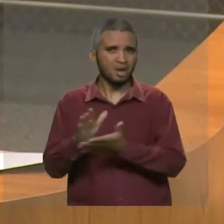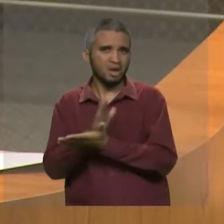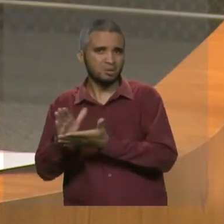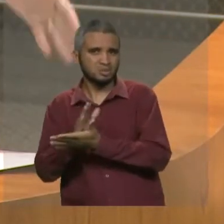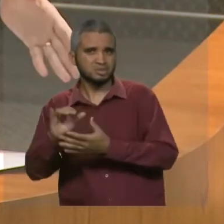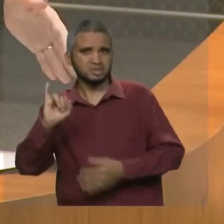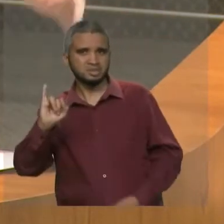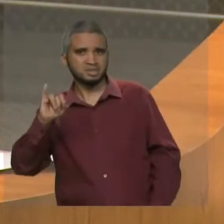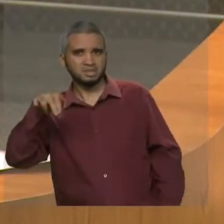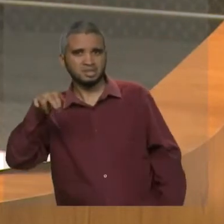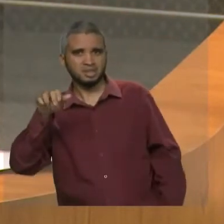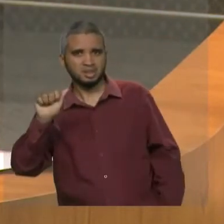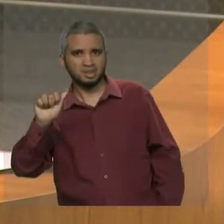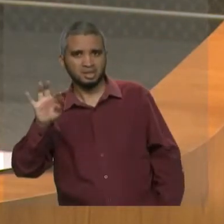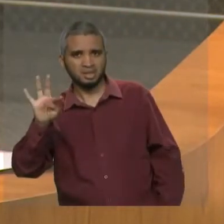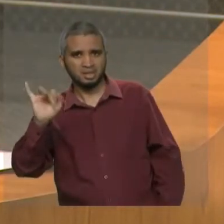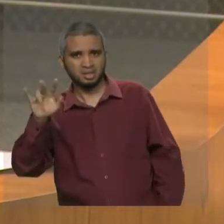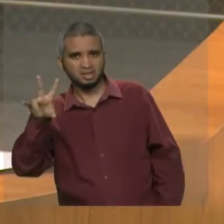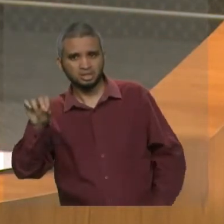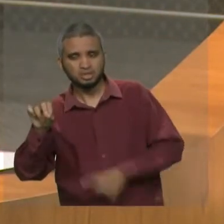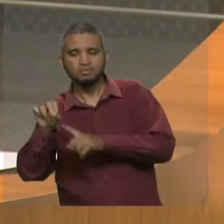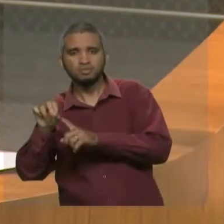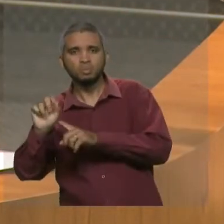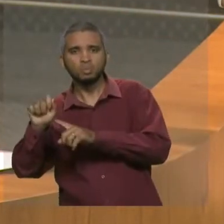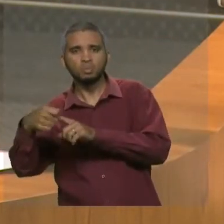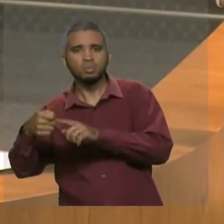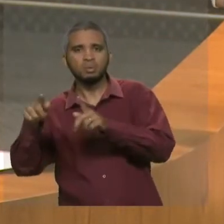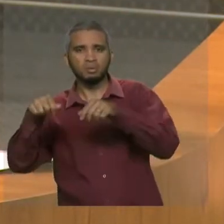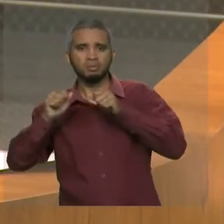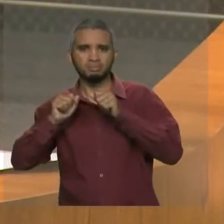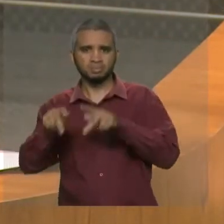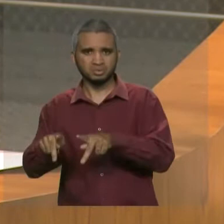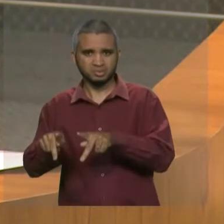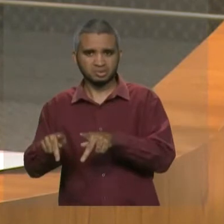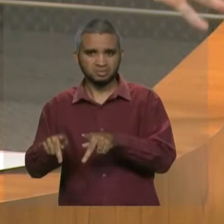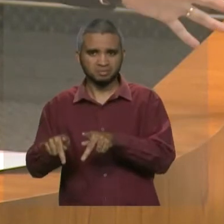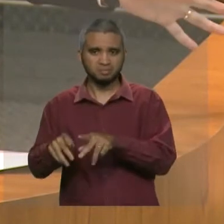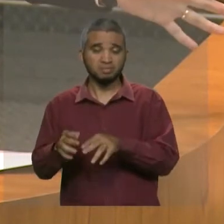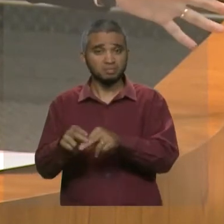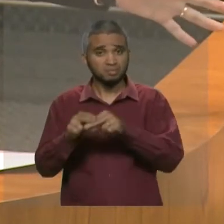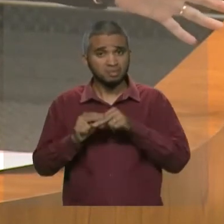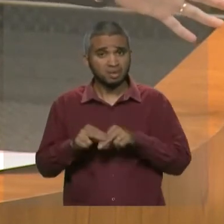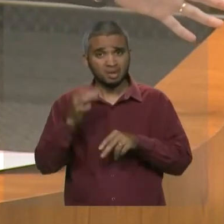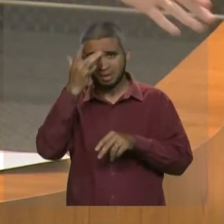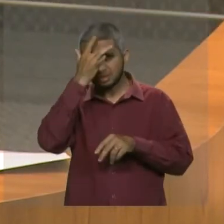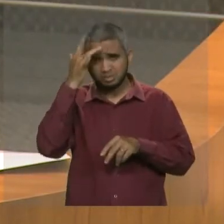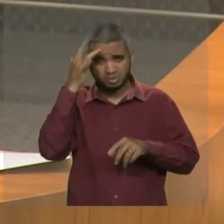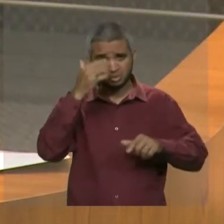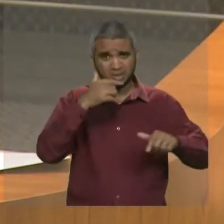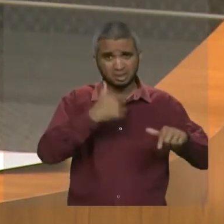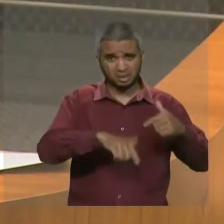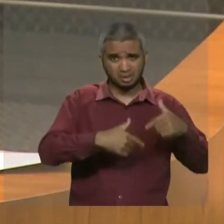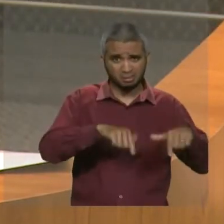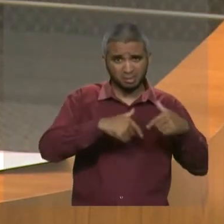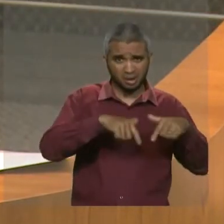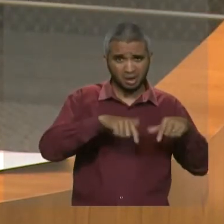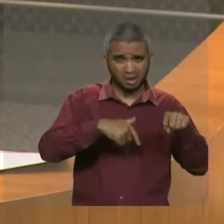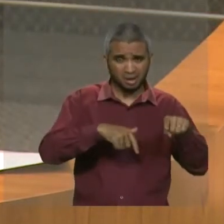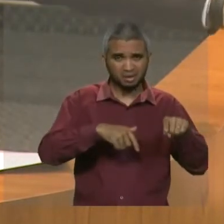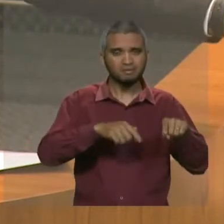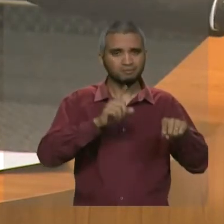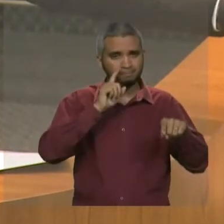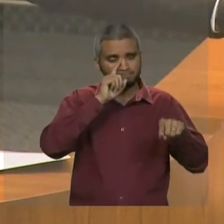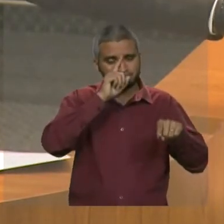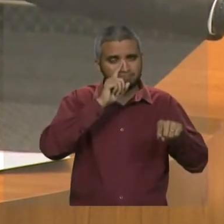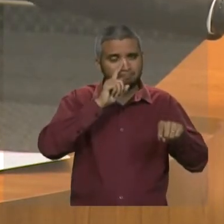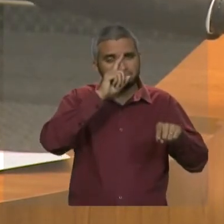Mas os ativos, aquele que acabou de ser concursado, que acabou de entrar, esse corre sério risco. E vai pagar muito mais do que os